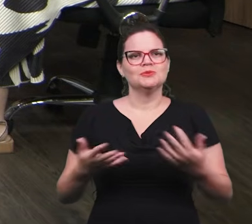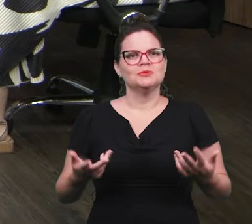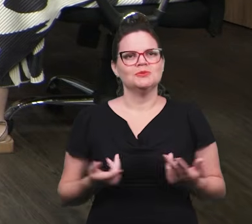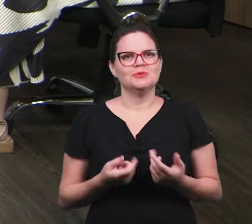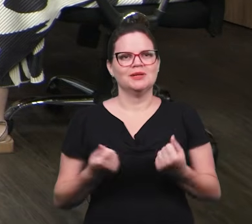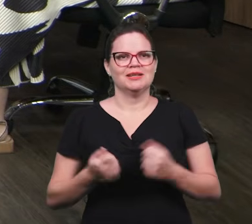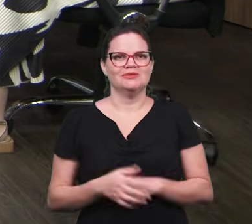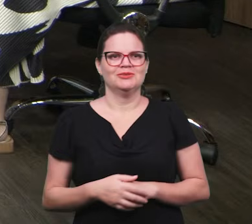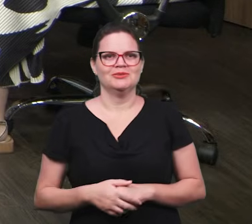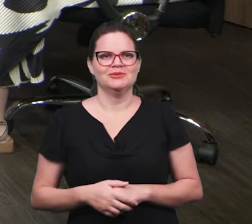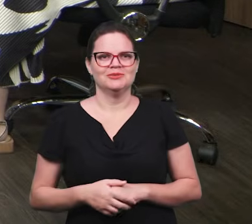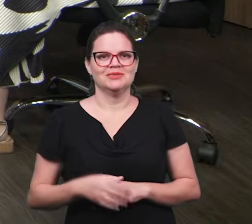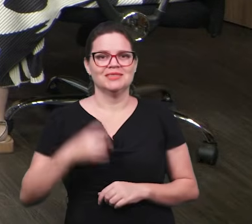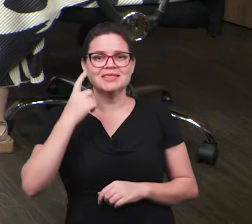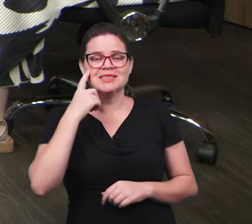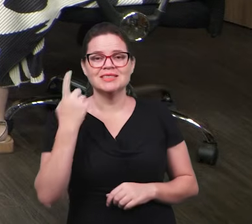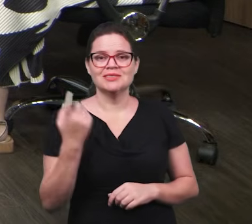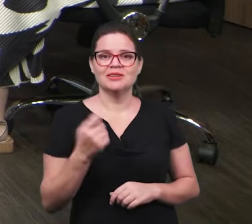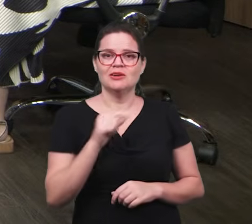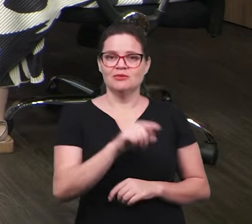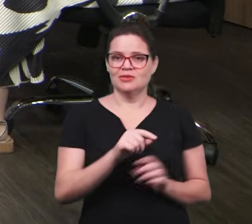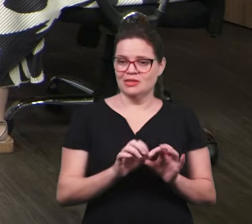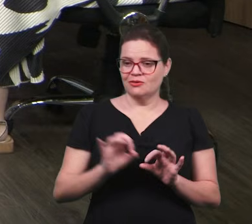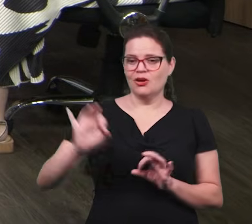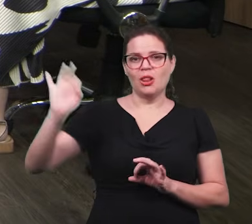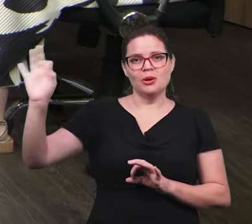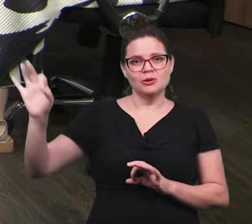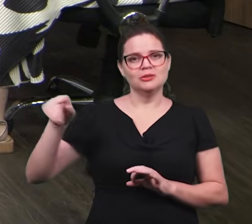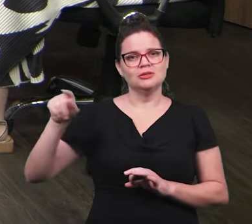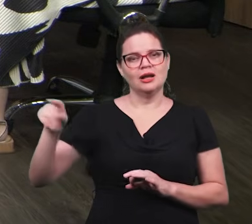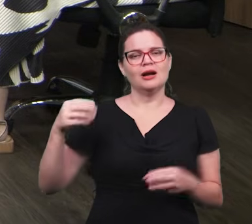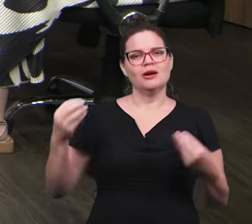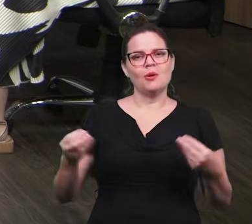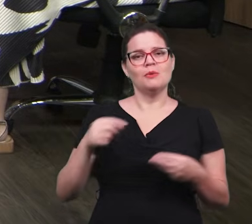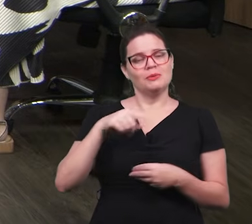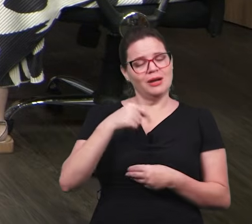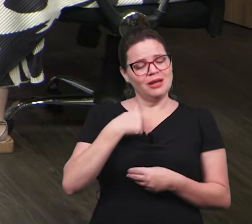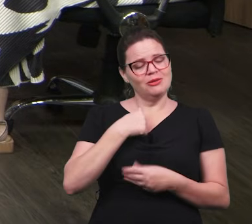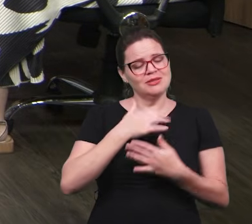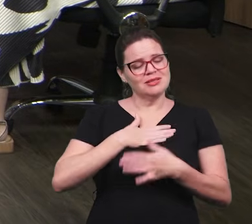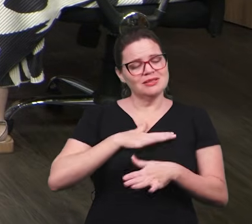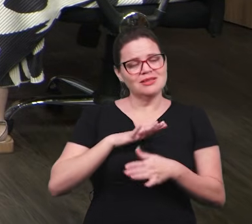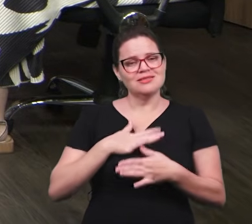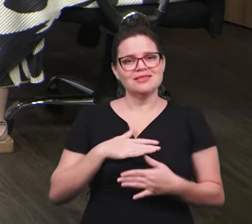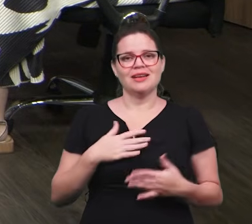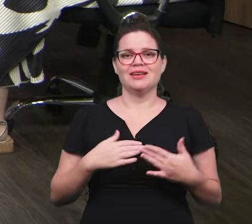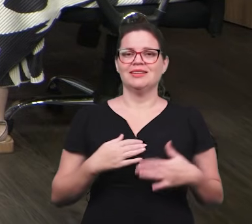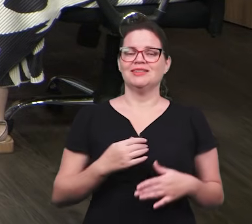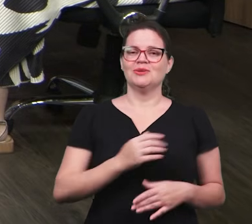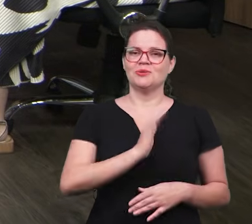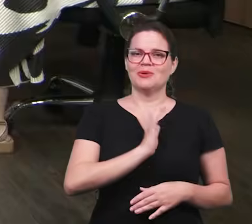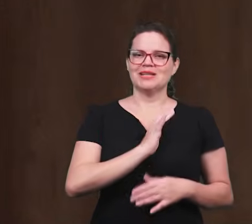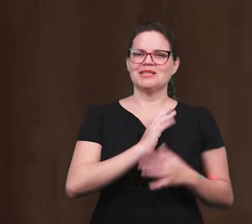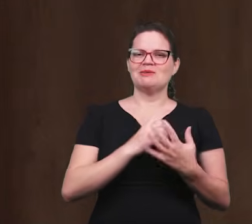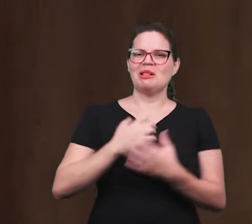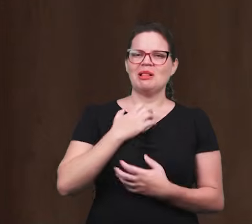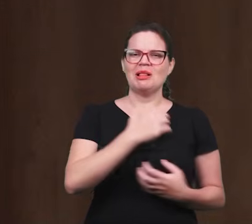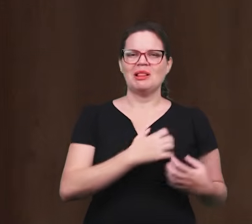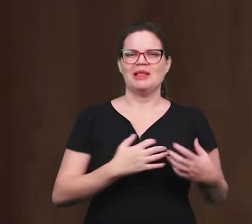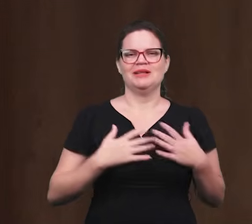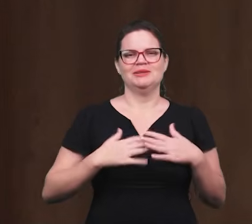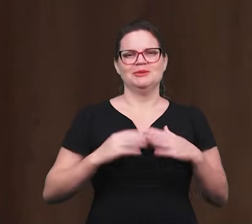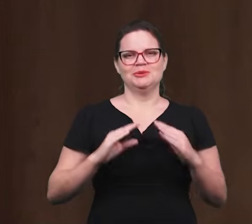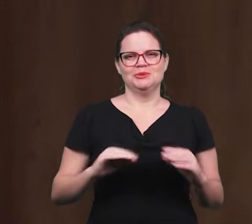podia parecer, né? Quer dizer, foi para longe, o Senhor tinha sua forma, sua maneira, aquilo acalmou meu coração. Então,